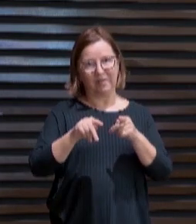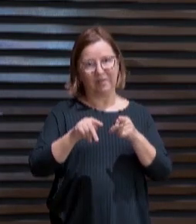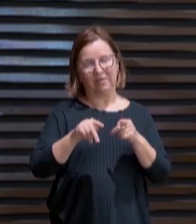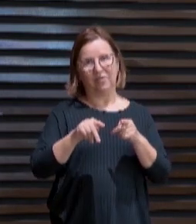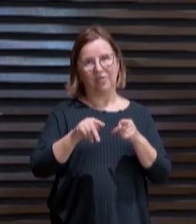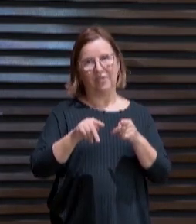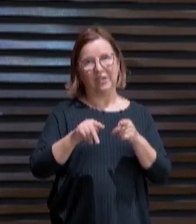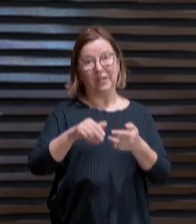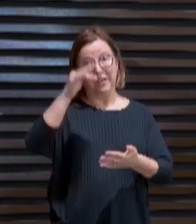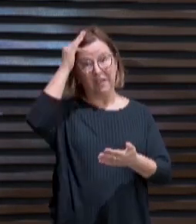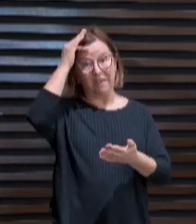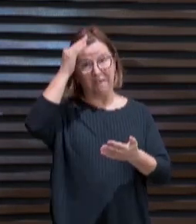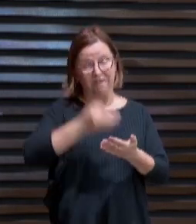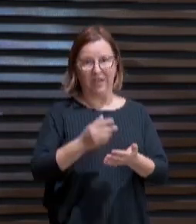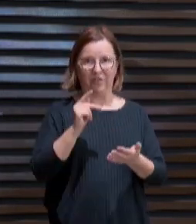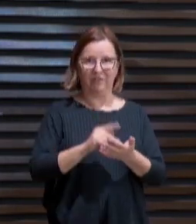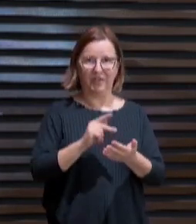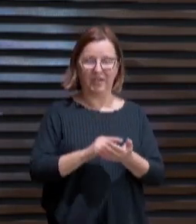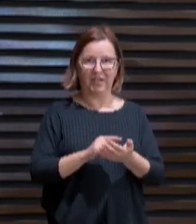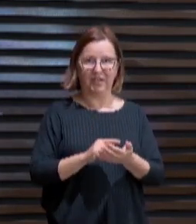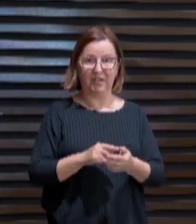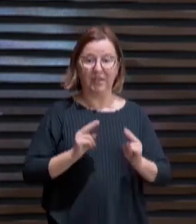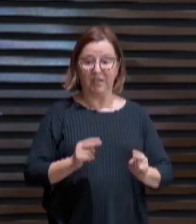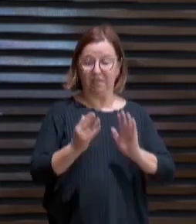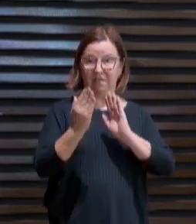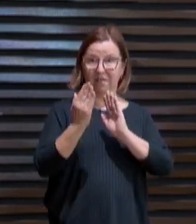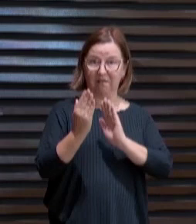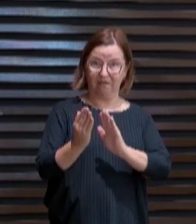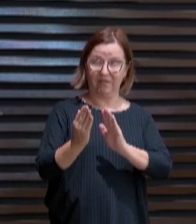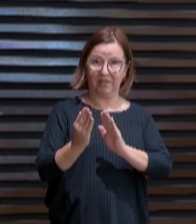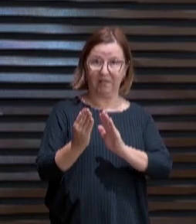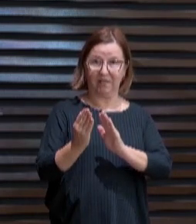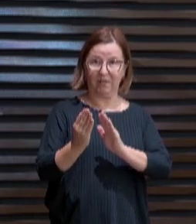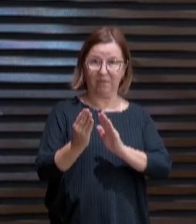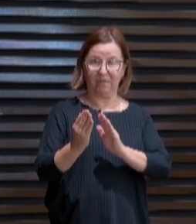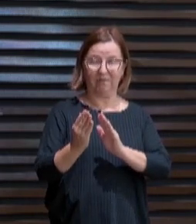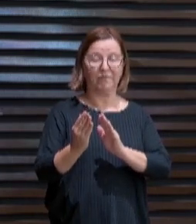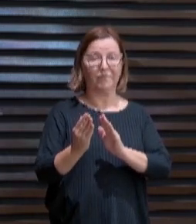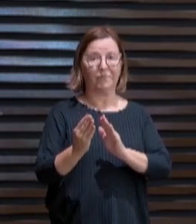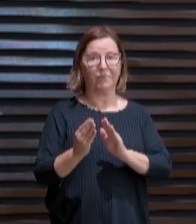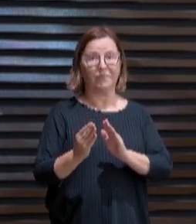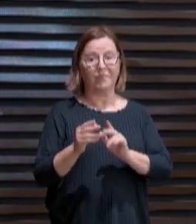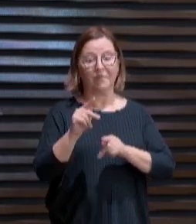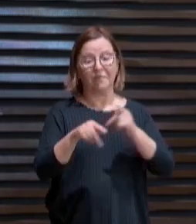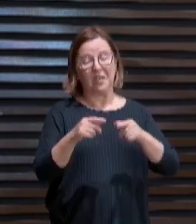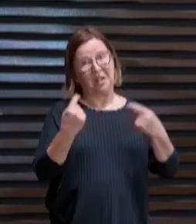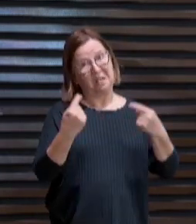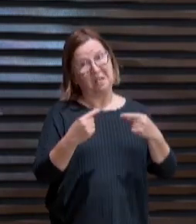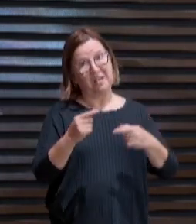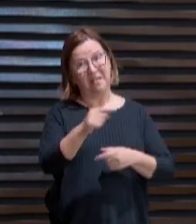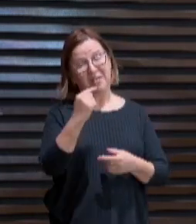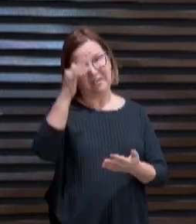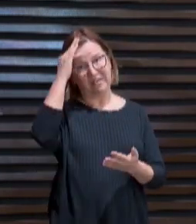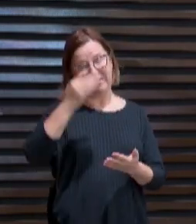enfrentar antagonismos. Estou convencido de que, se nós cristãos verdadeiramente vivêssemos como Cristo nos